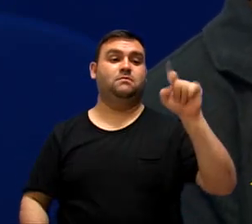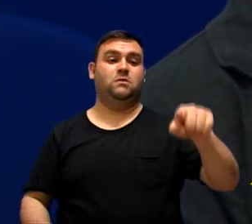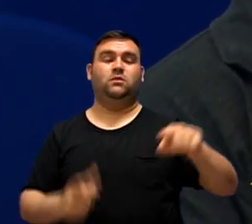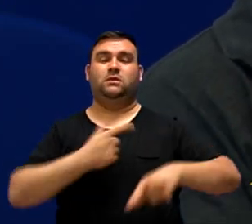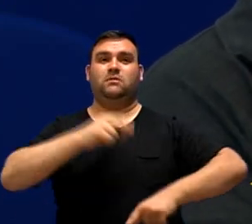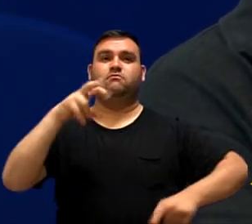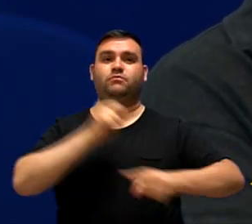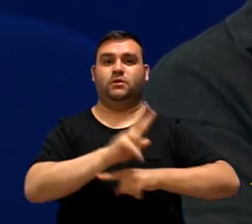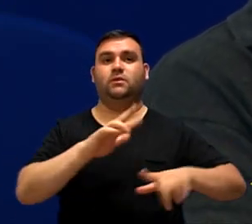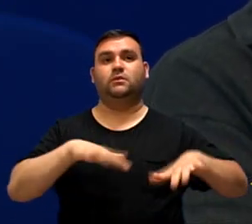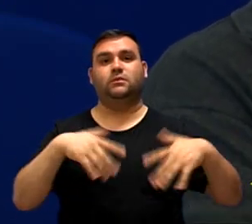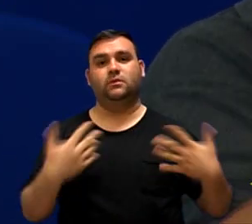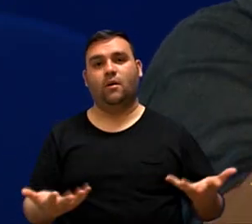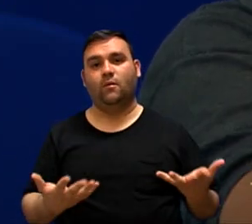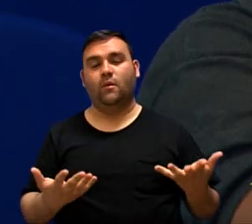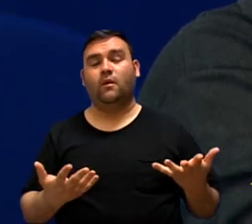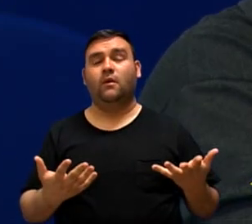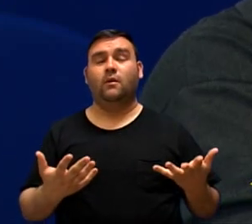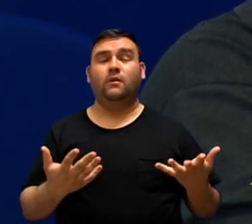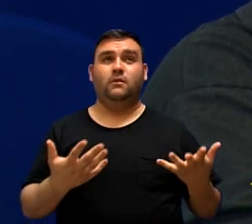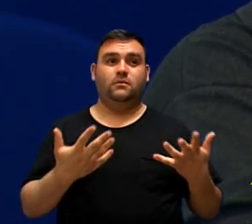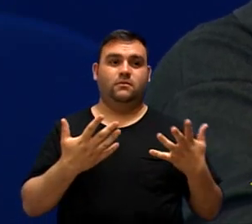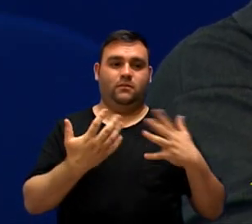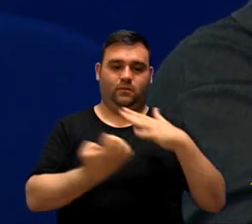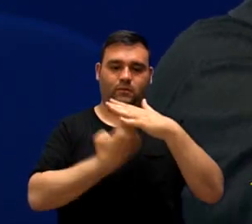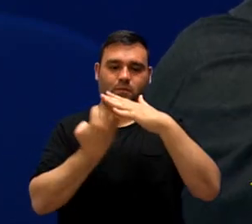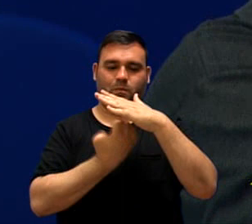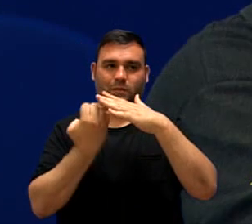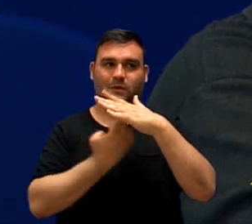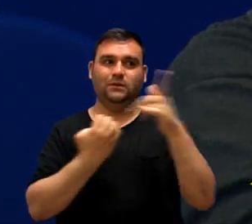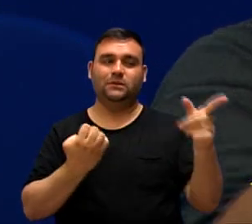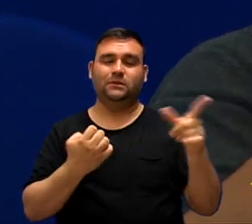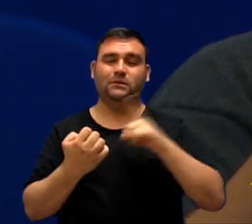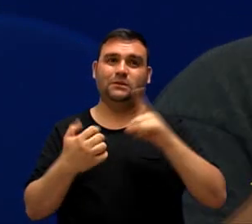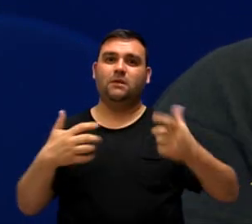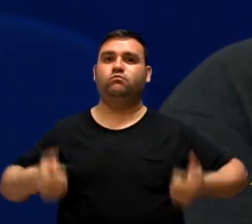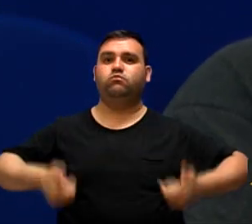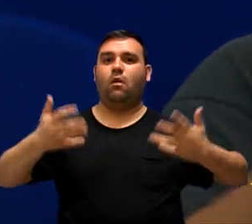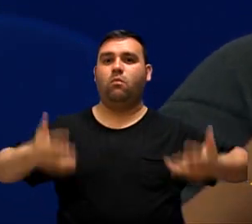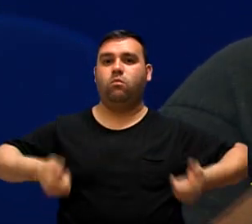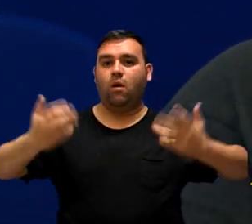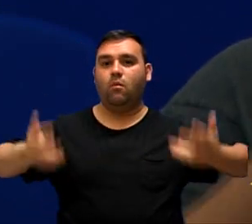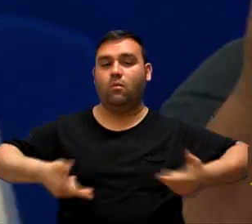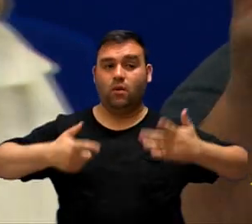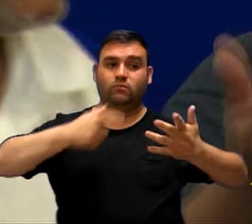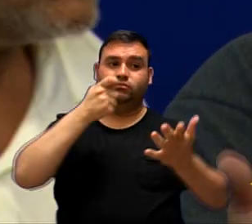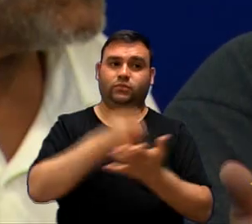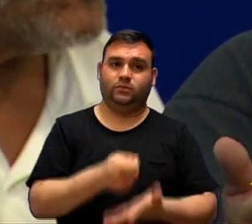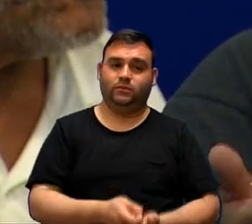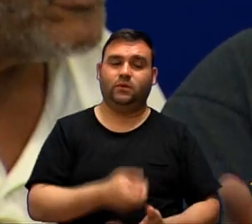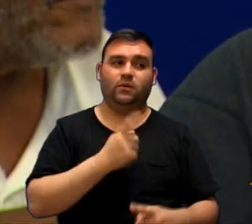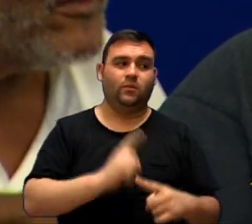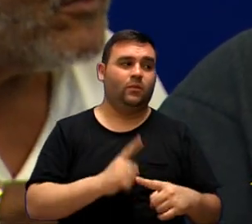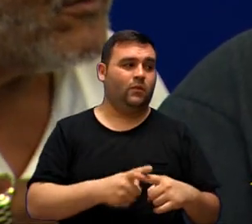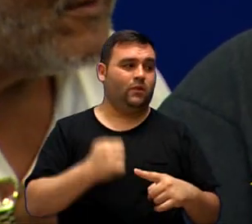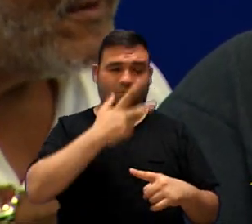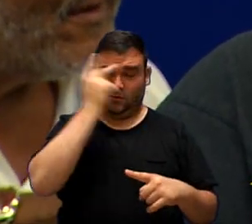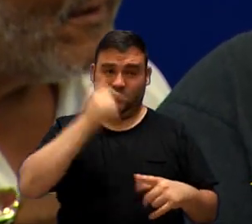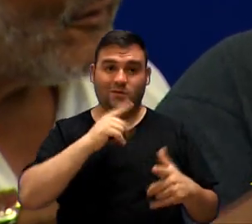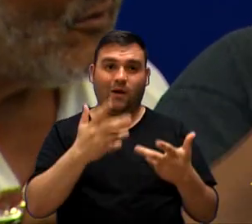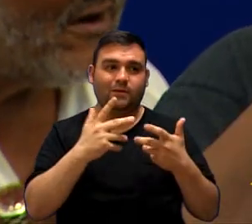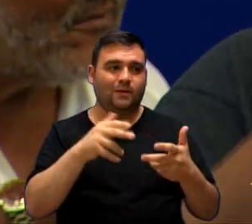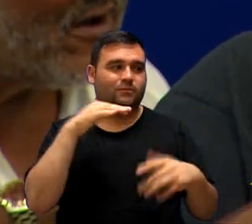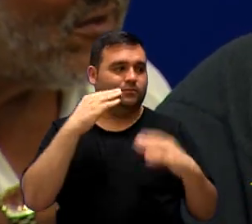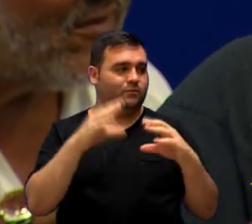inscritas. Portanto, a empresa, o custo da empresa é autopagável pelos